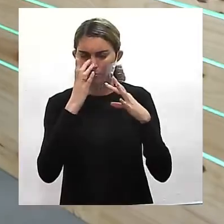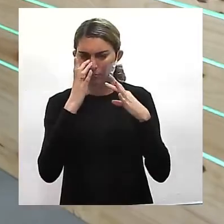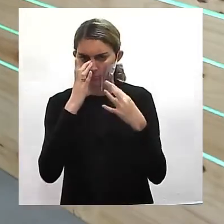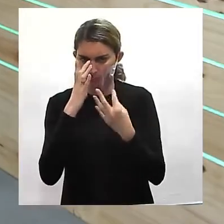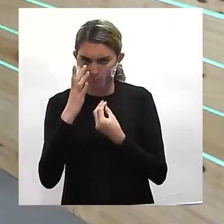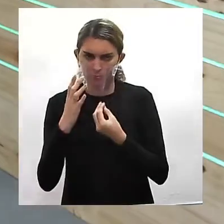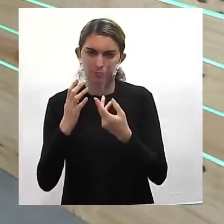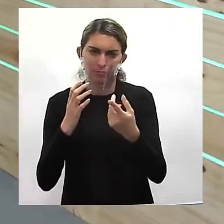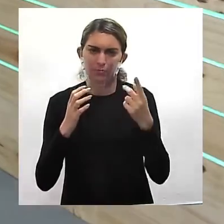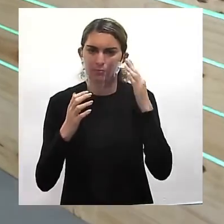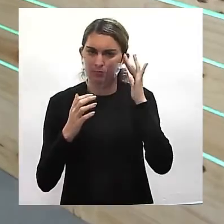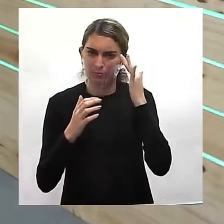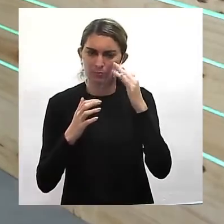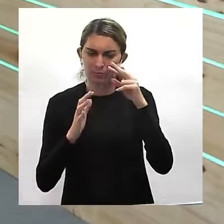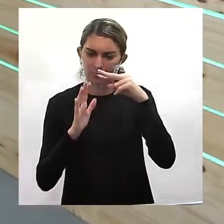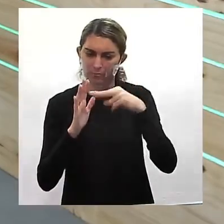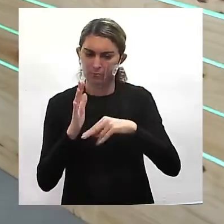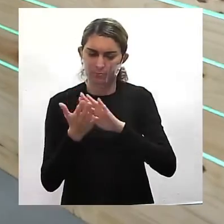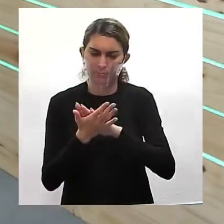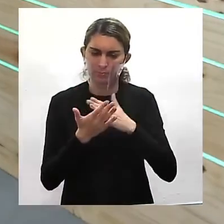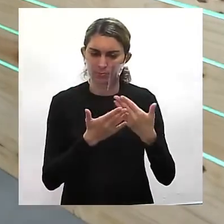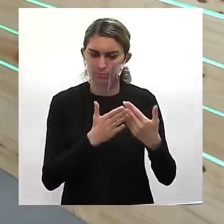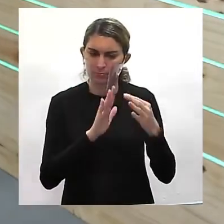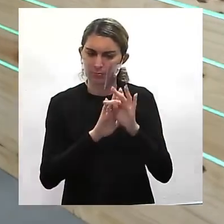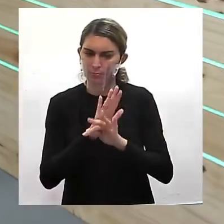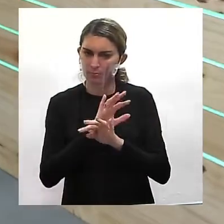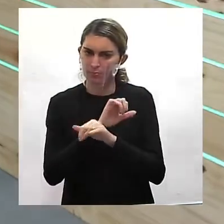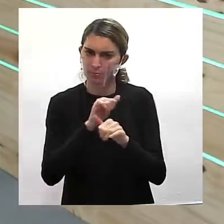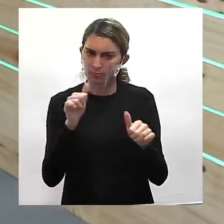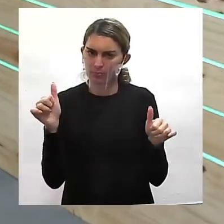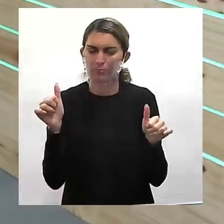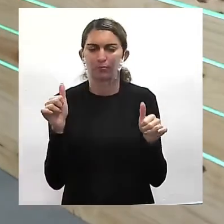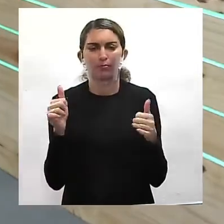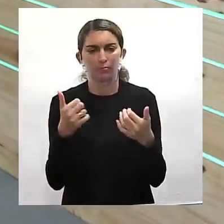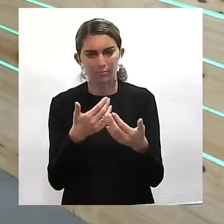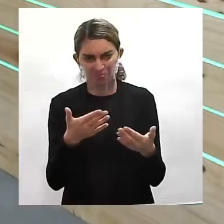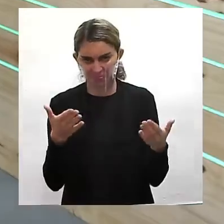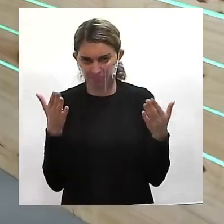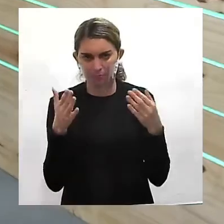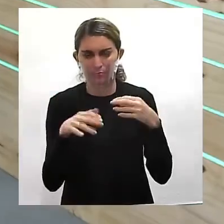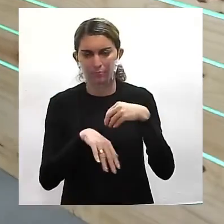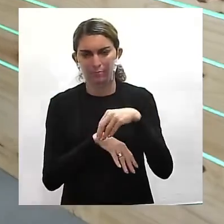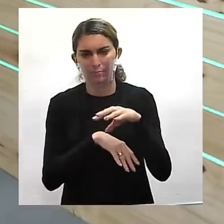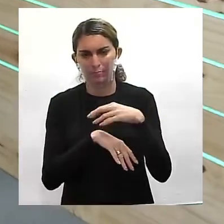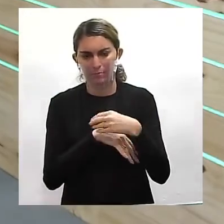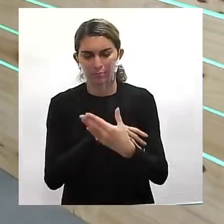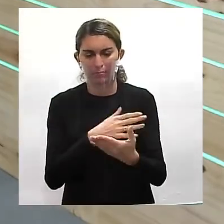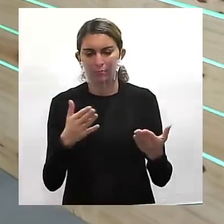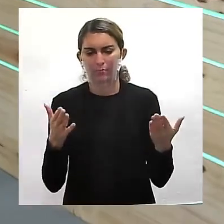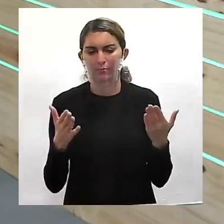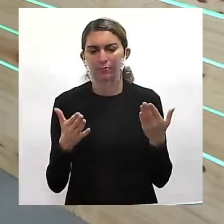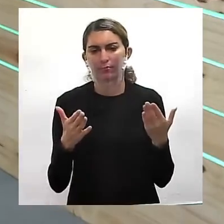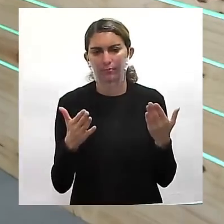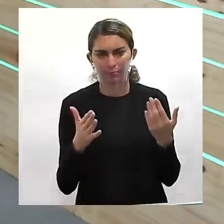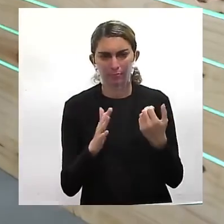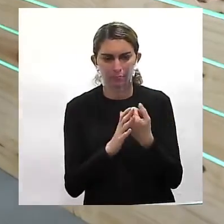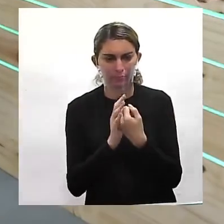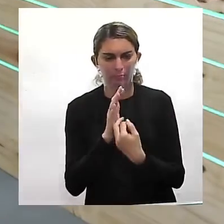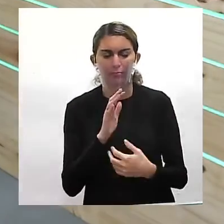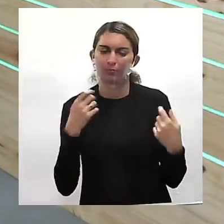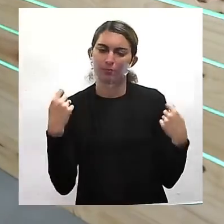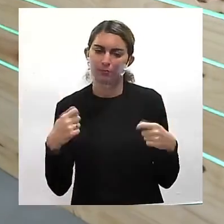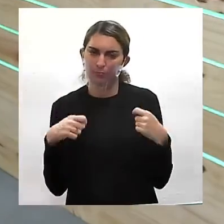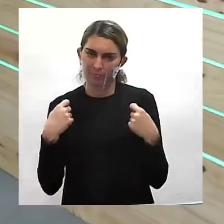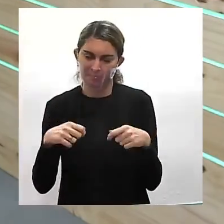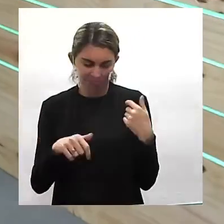conhecimento, você entendeu lá, fez uma leitura, interpretação do texto bem massa, e essa é um, né, dos indicadores, né, é um dos descritores que a gente precisa